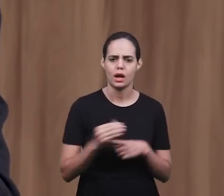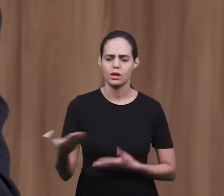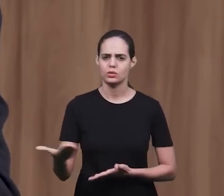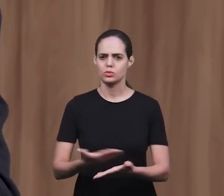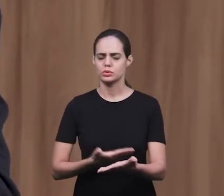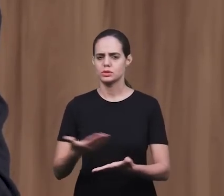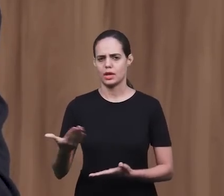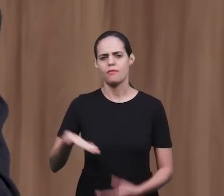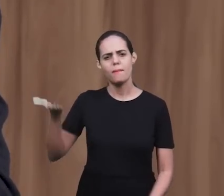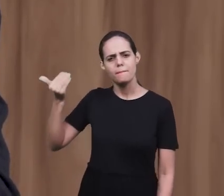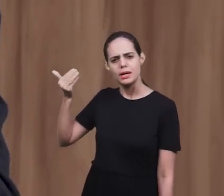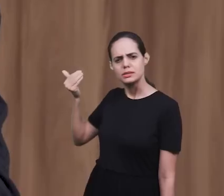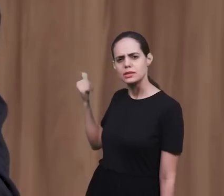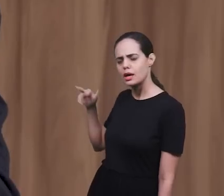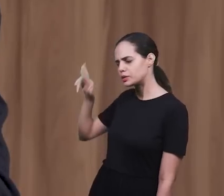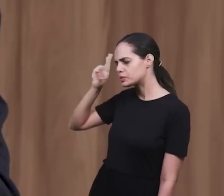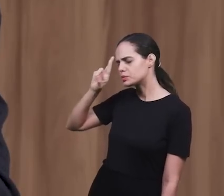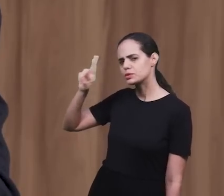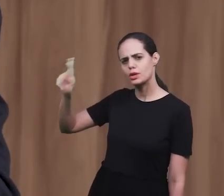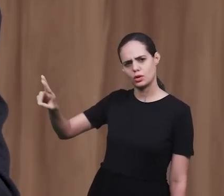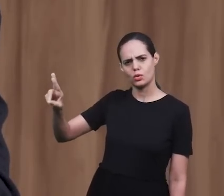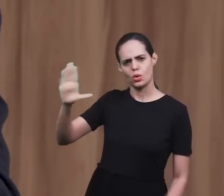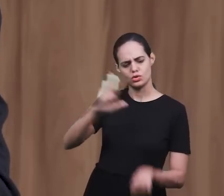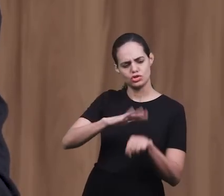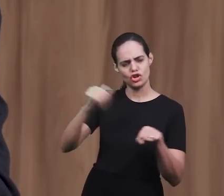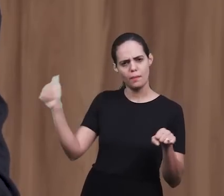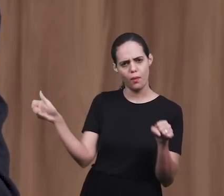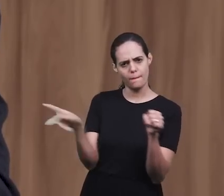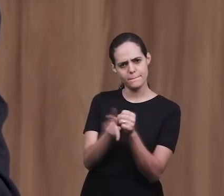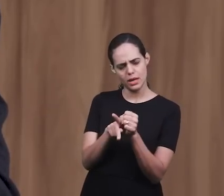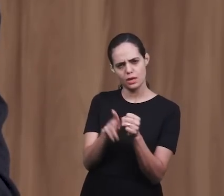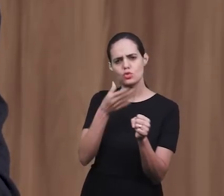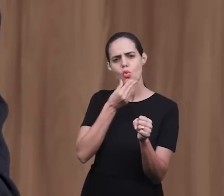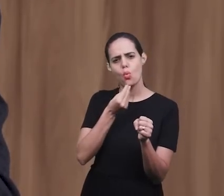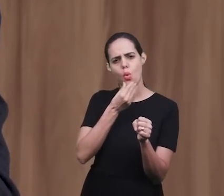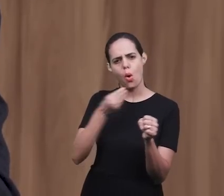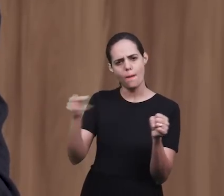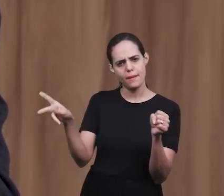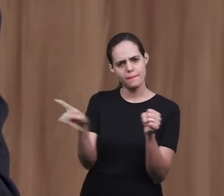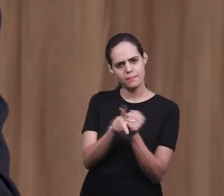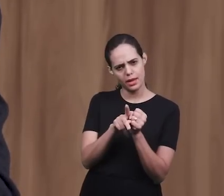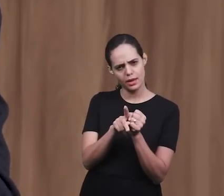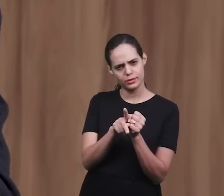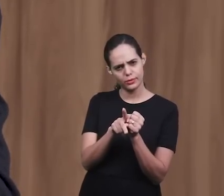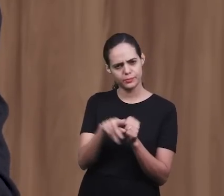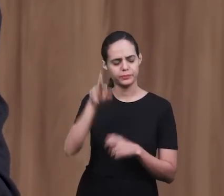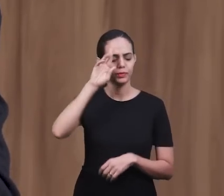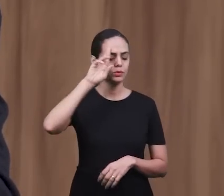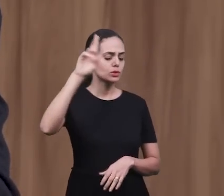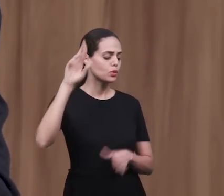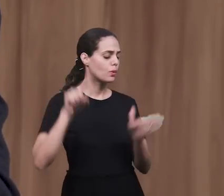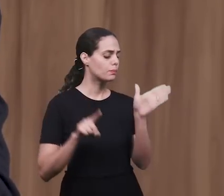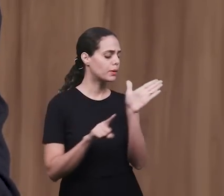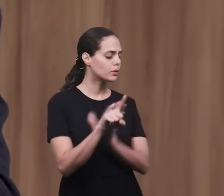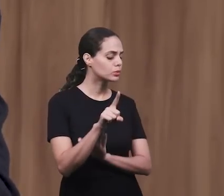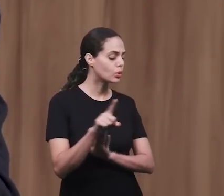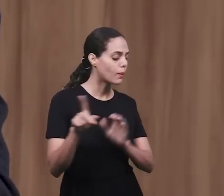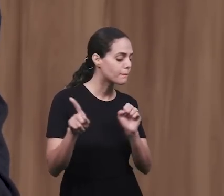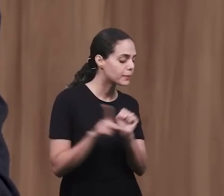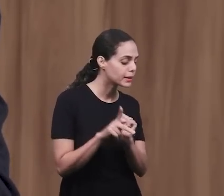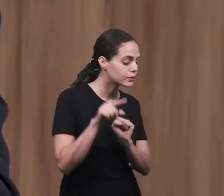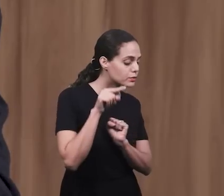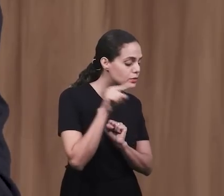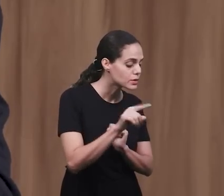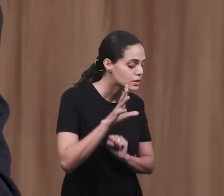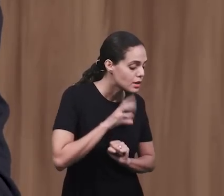que Pedro era pastor, Jesus falou isso, né? Ele perguntou, tu me amas? Então eu te amo, Senhor. Então faz o